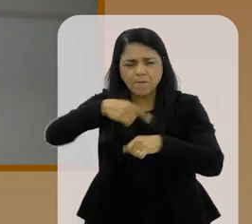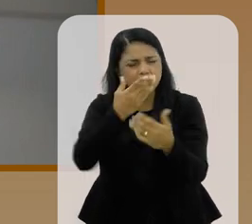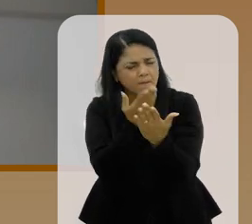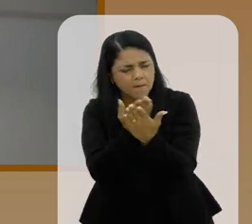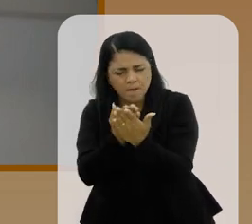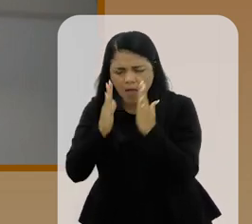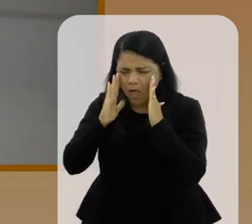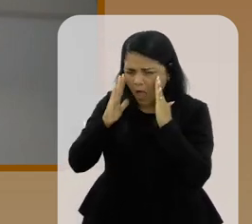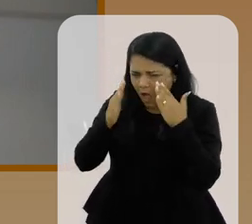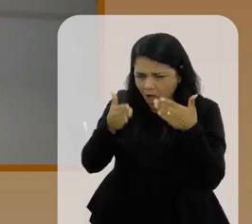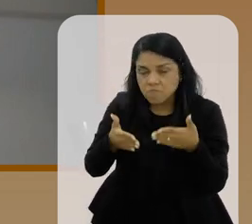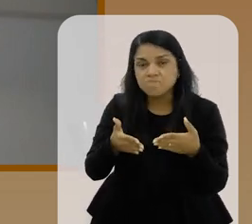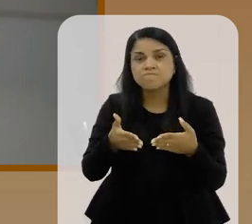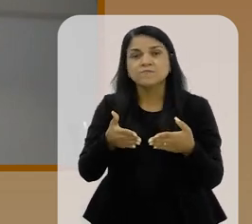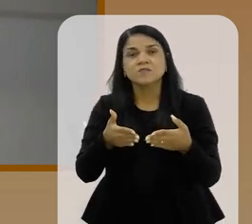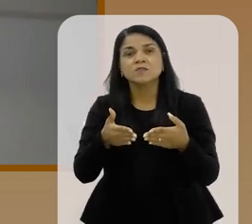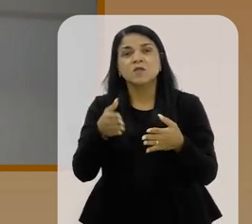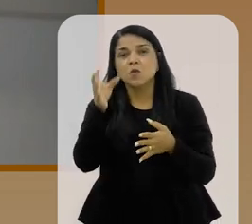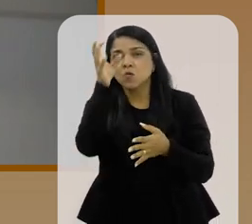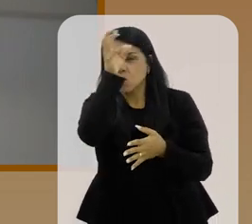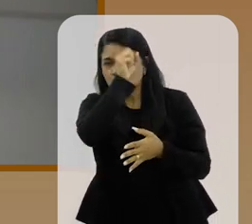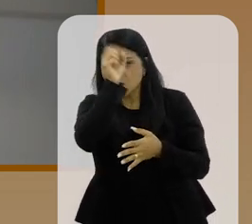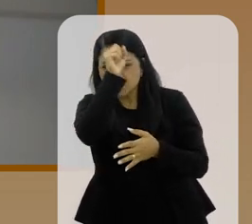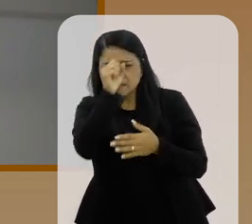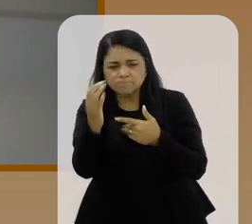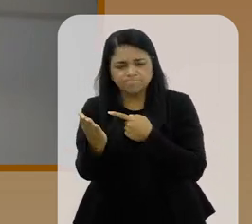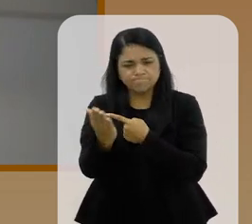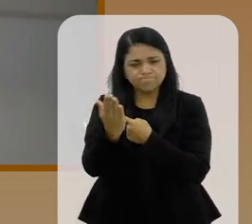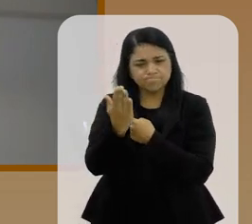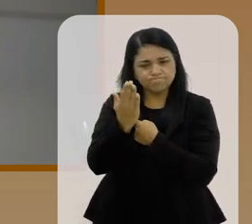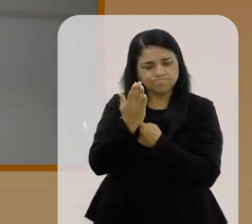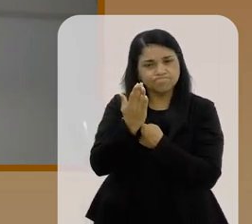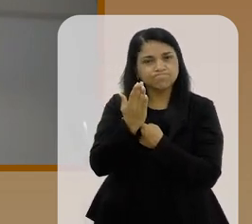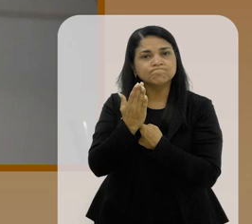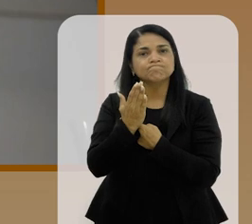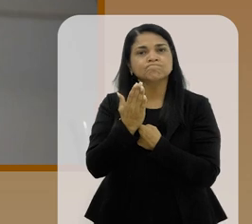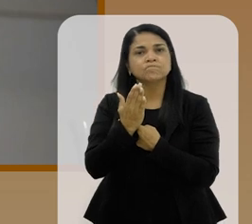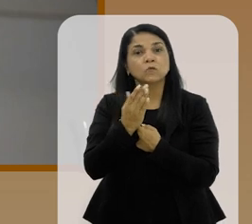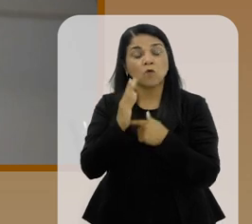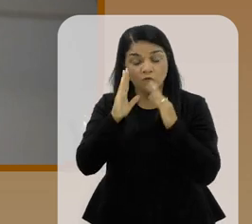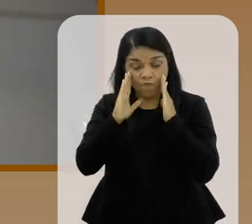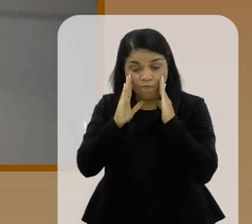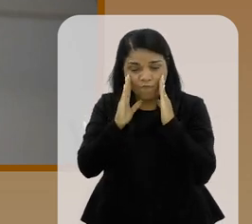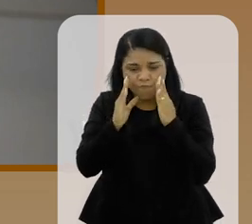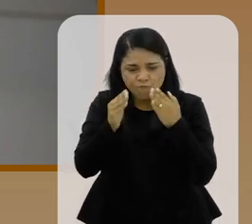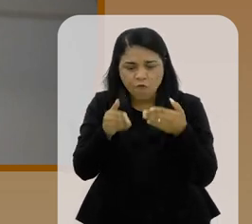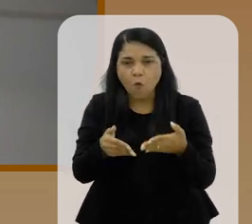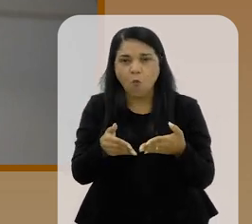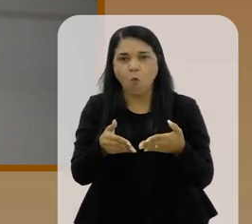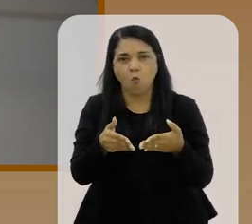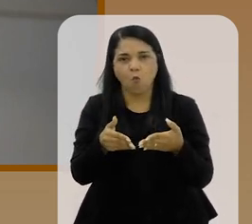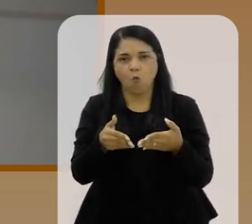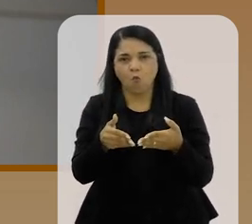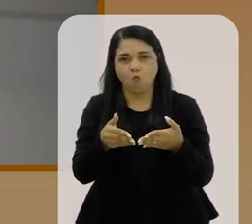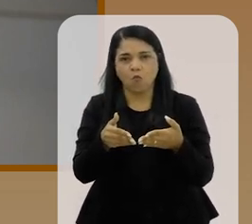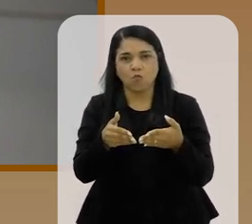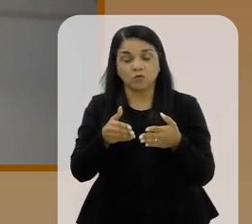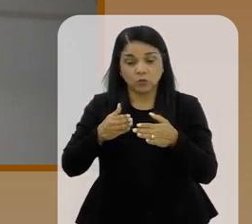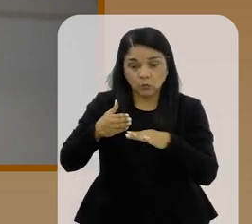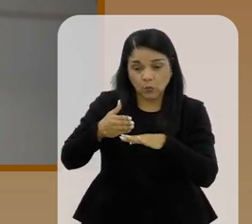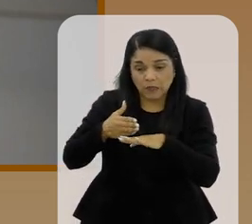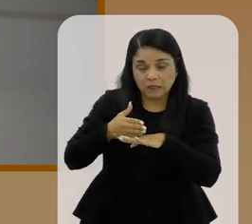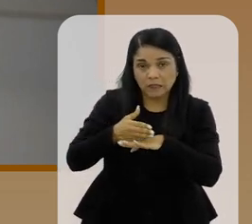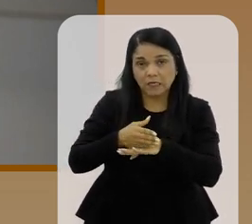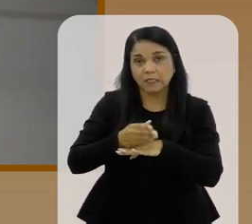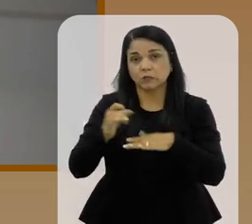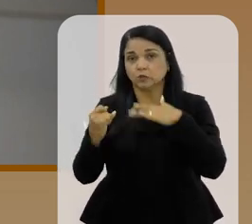muita concentração, ajudou como a preliminar para conseguir ter um foco depois, já